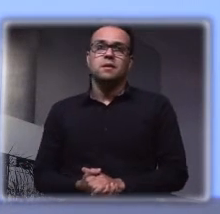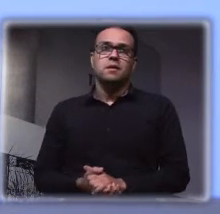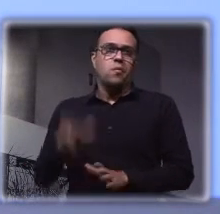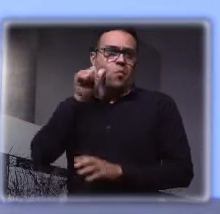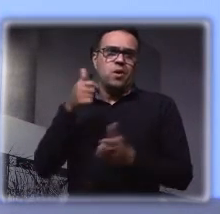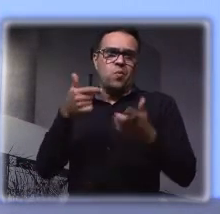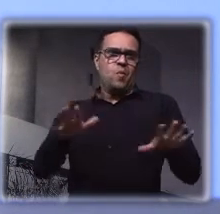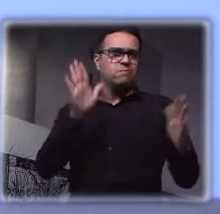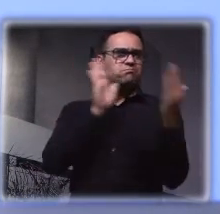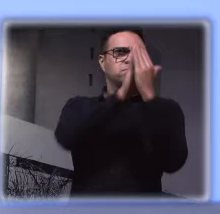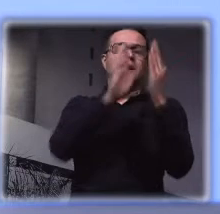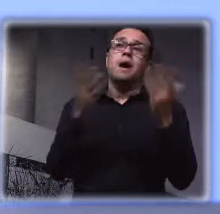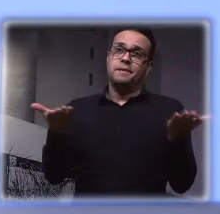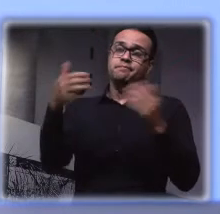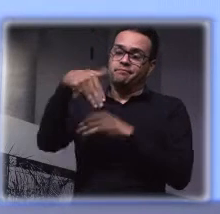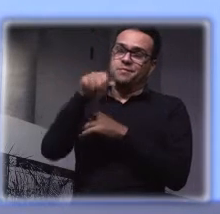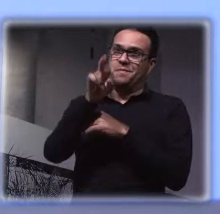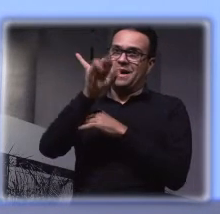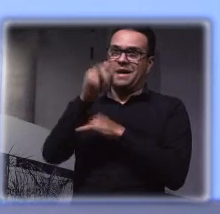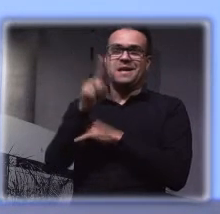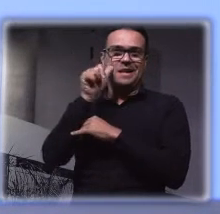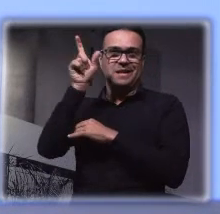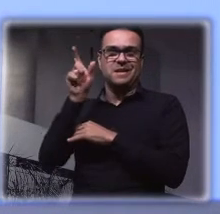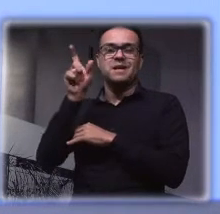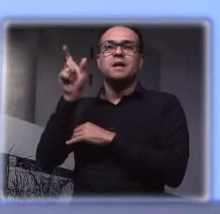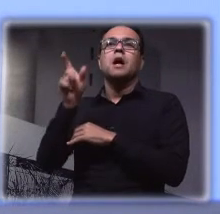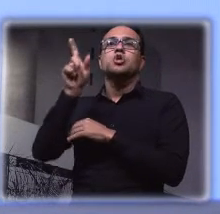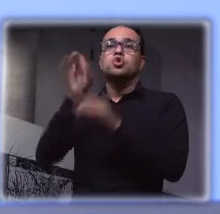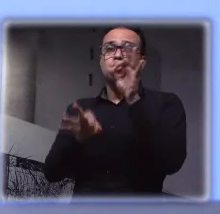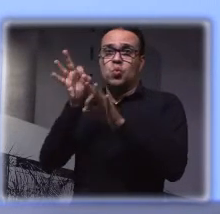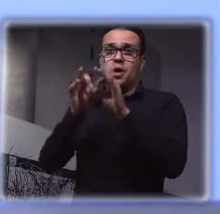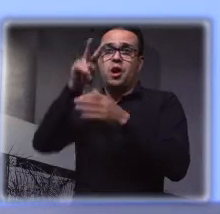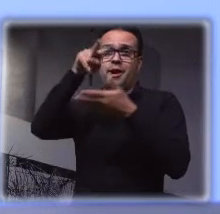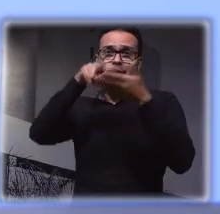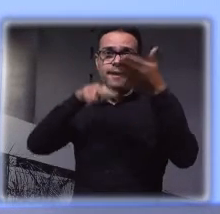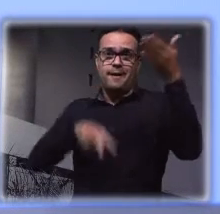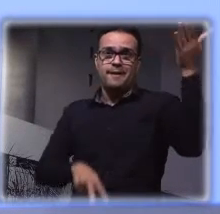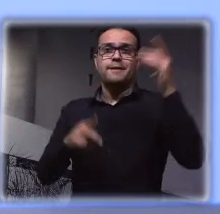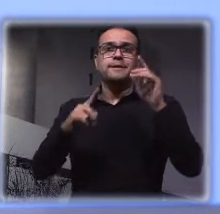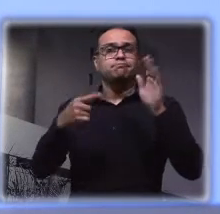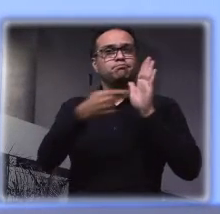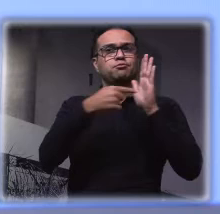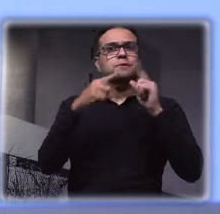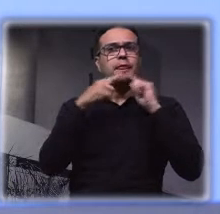Bom, enfim, Dona Maria entra, a juíza lê para ela a denúncia